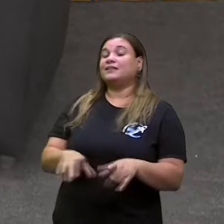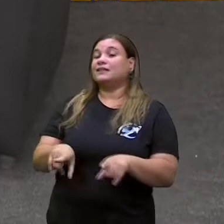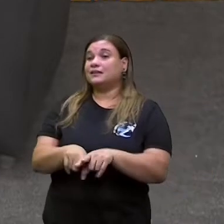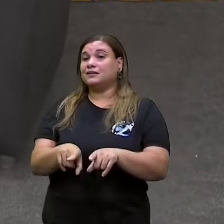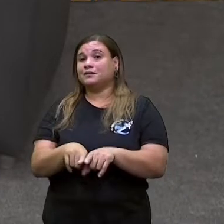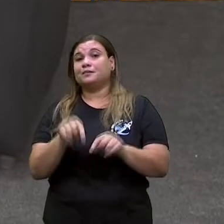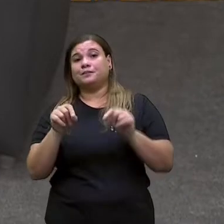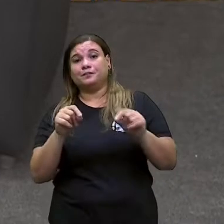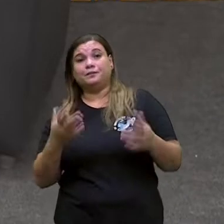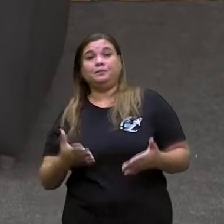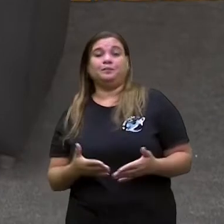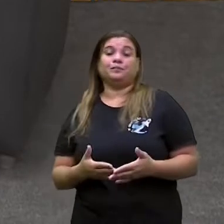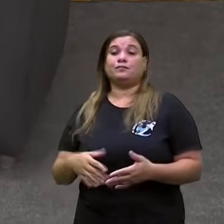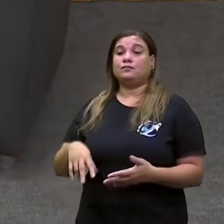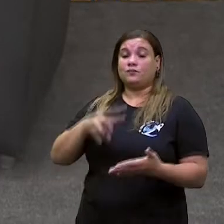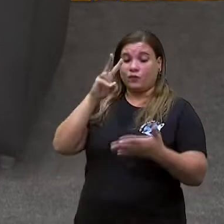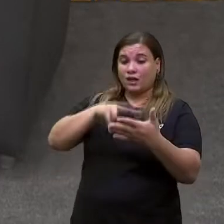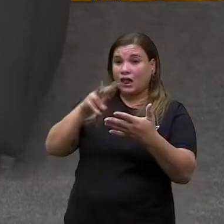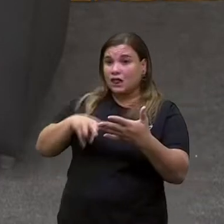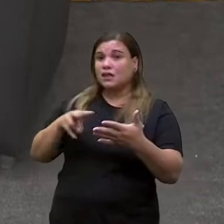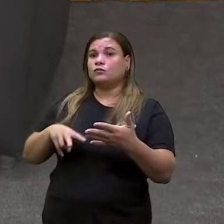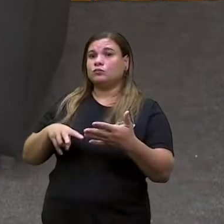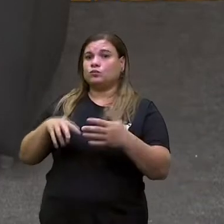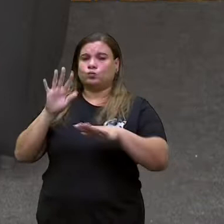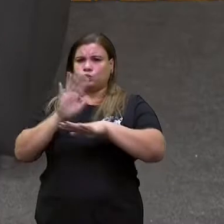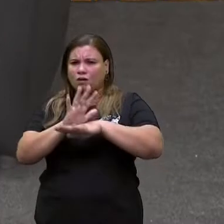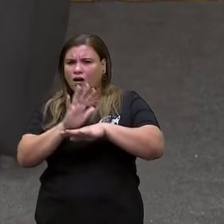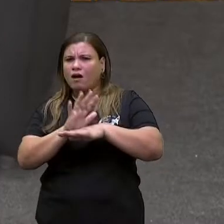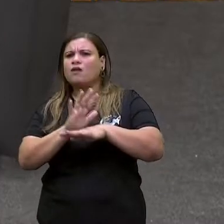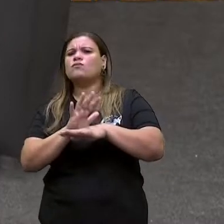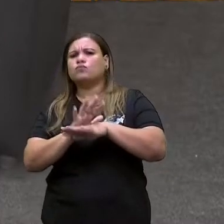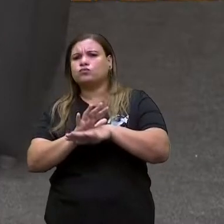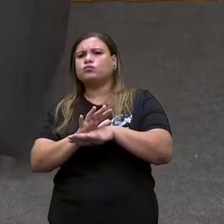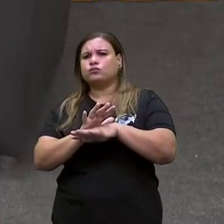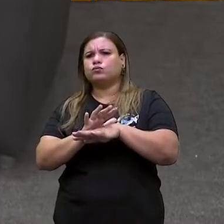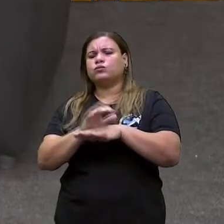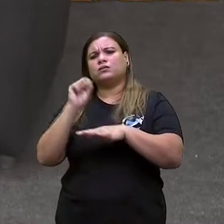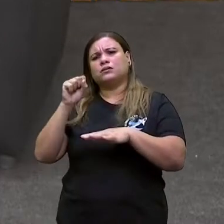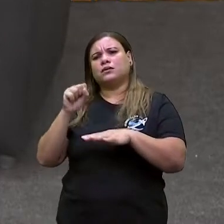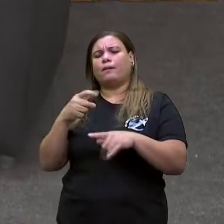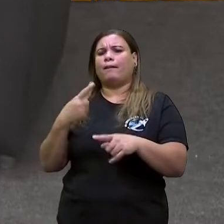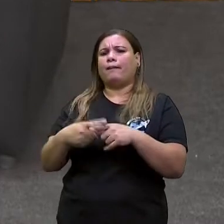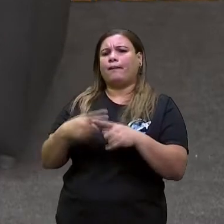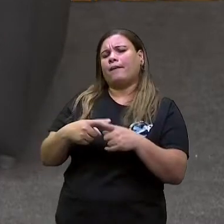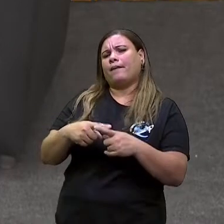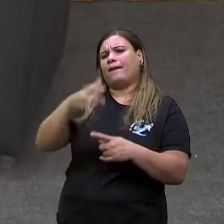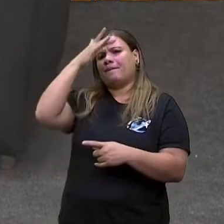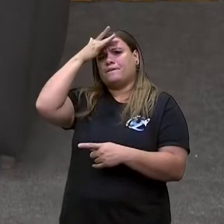propõe para a gente, que ela nos ajuda, né? Normalmente, uma pessoa que lê